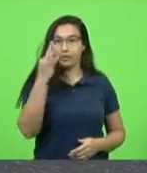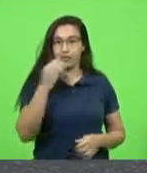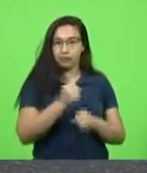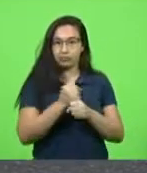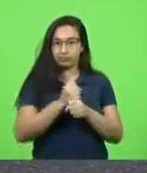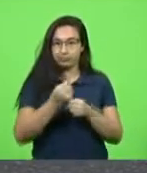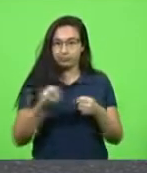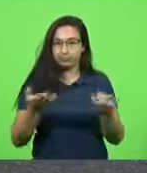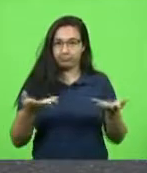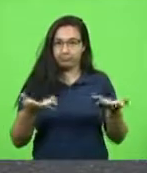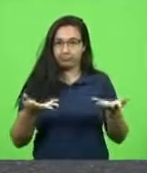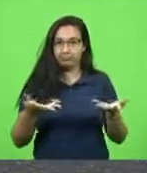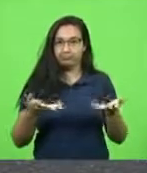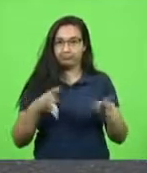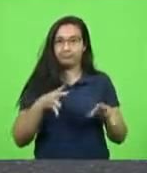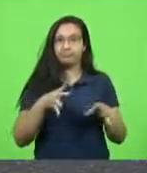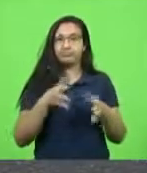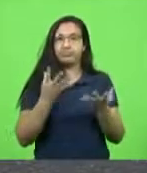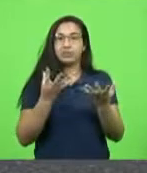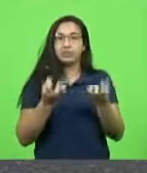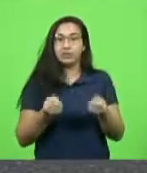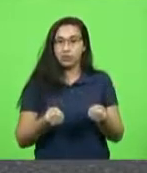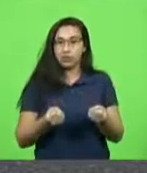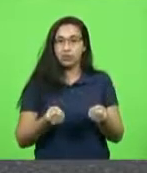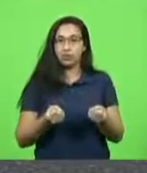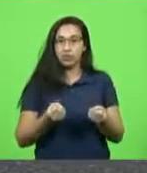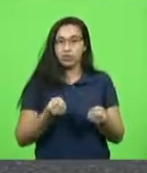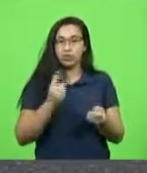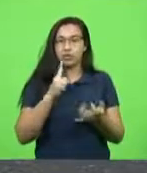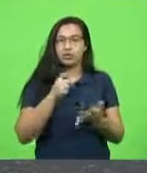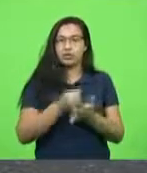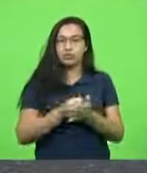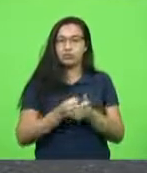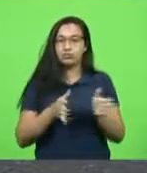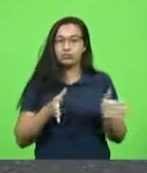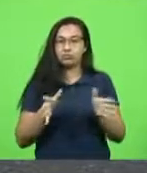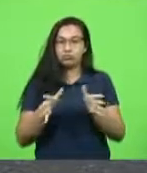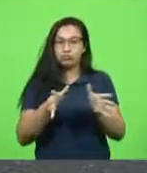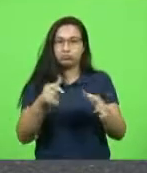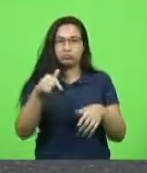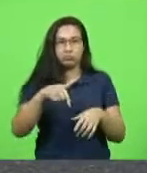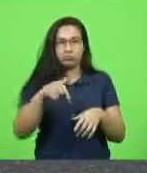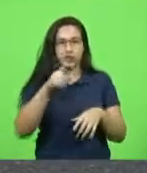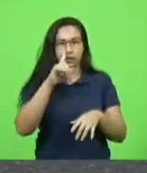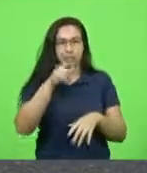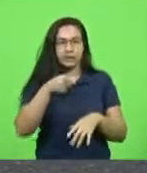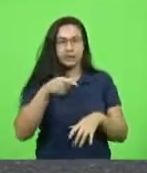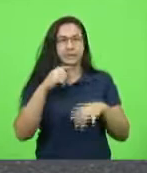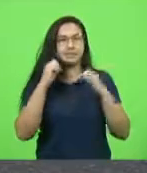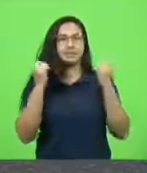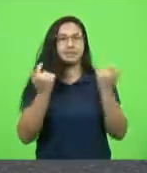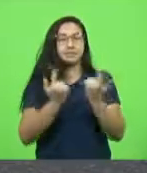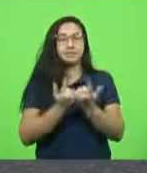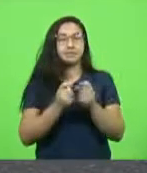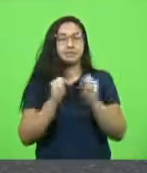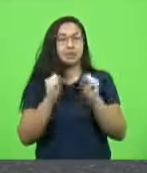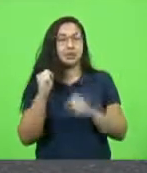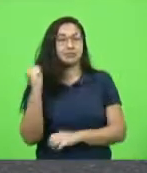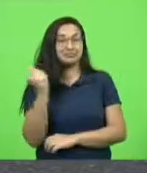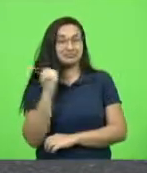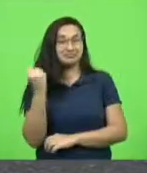assumiram a missão de conduzir essa casa que vocês possam ter sucesso